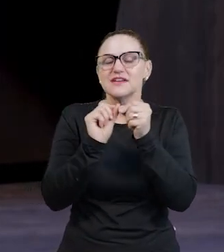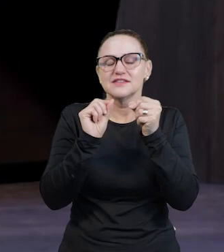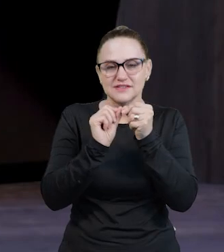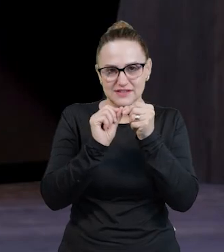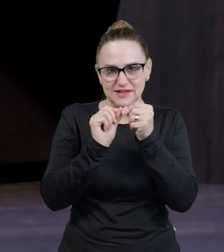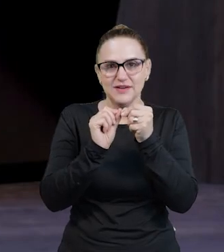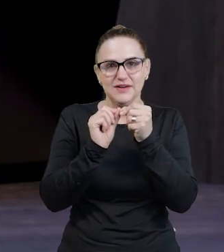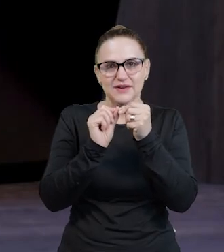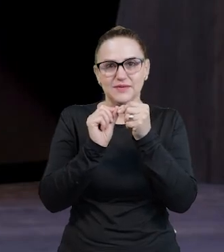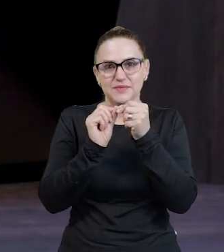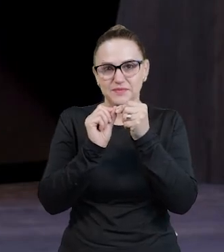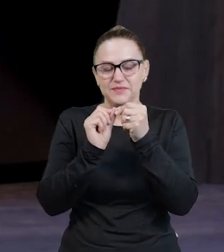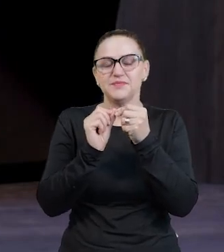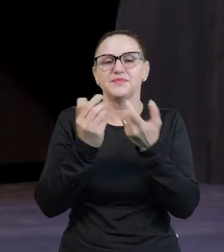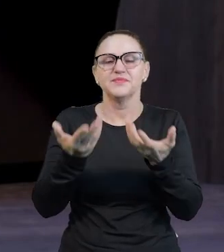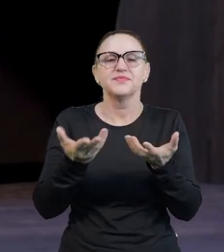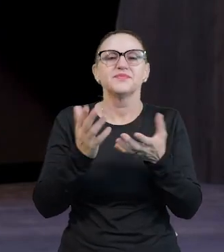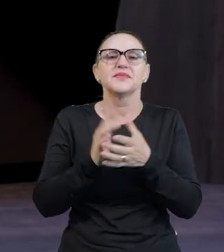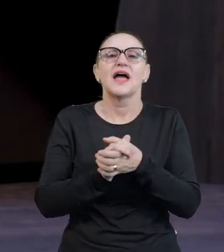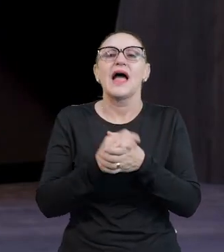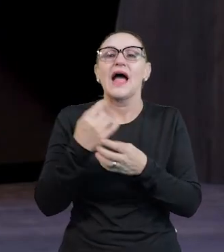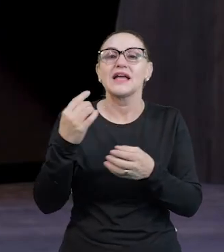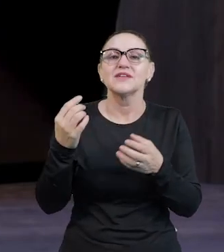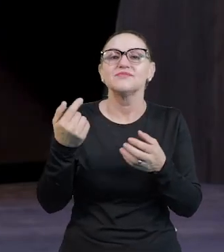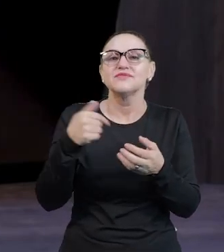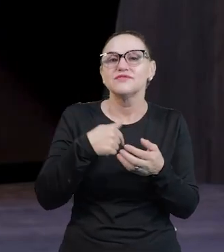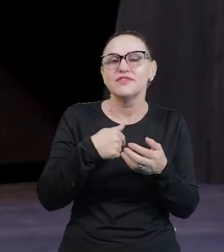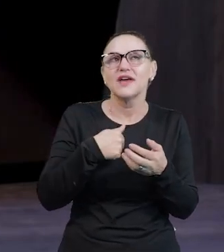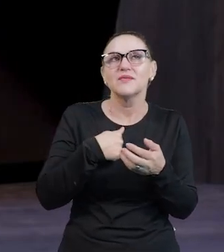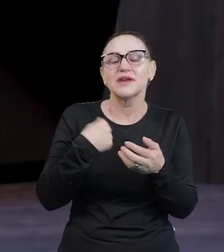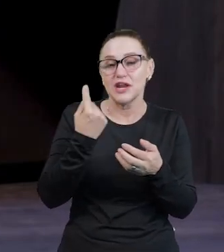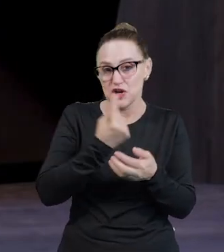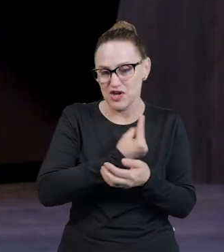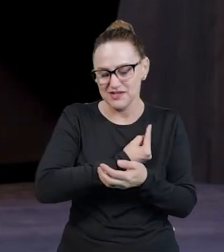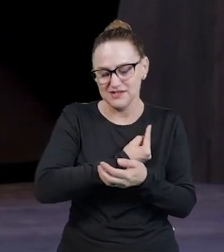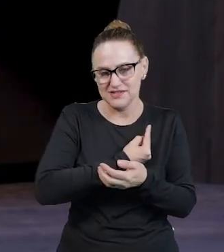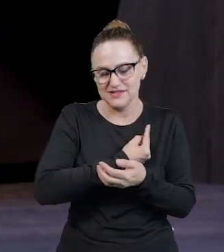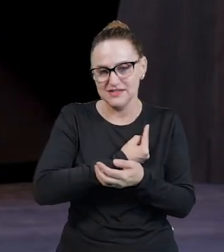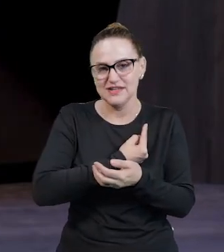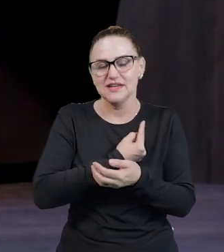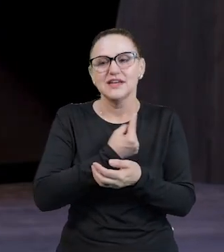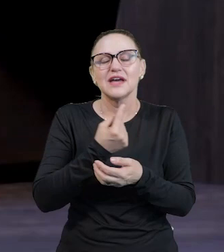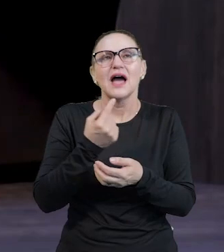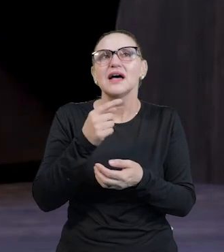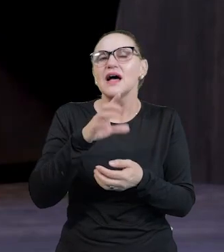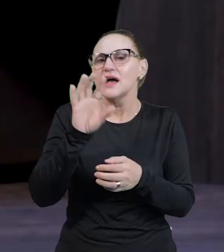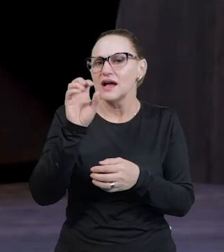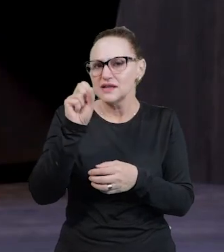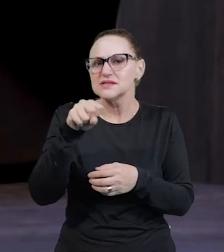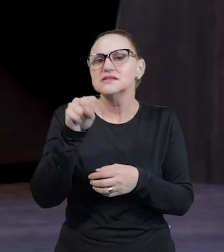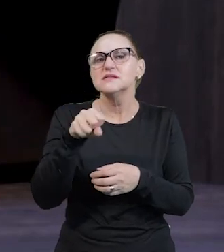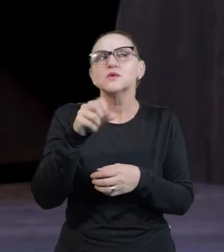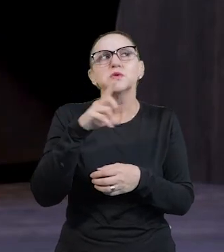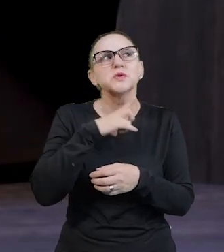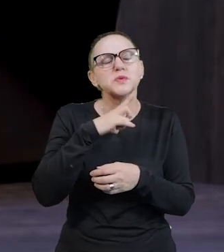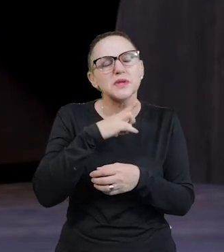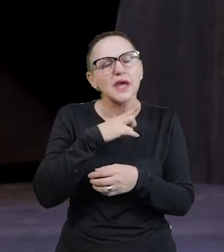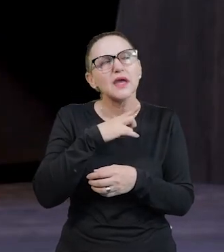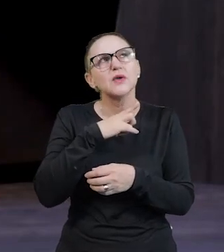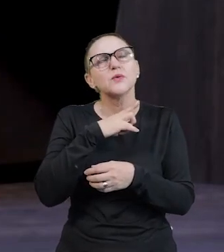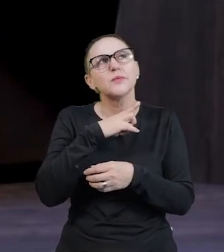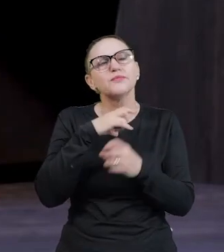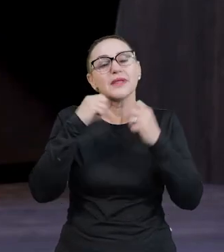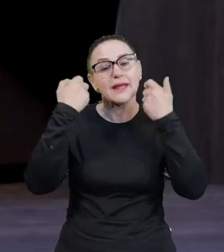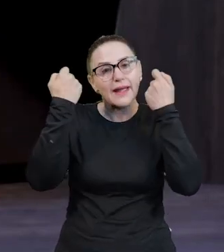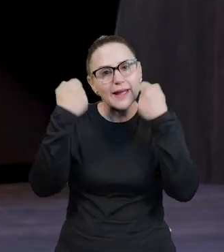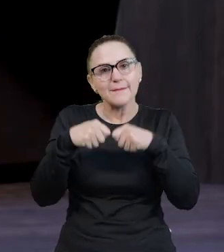chegando até nós educadores. Aí sim, quando eu tenho condições, quando eu tenho preparado um suporte para refletir